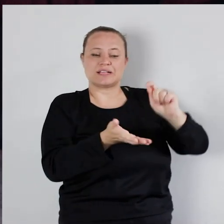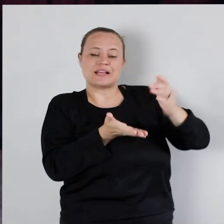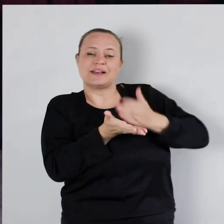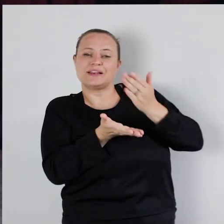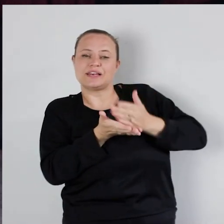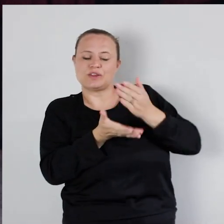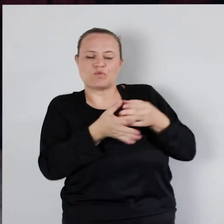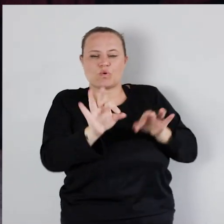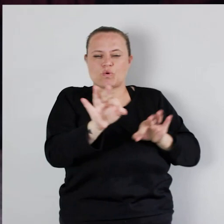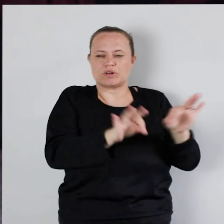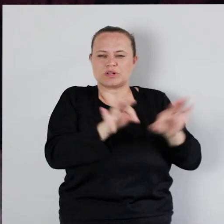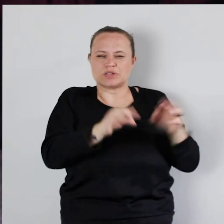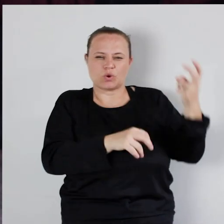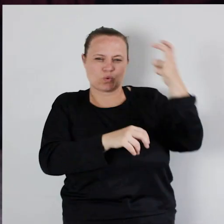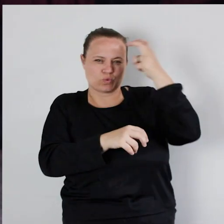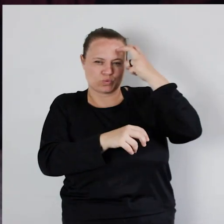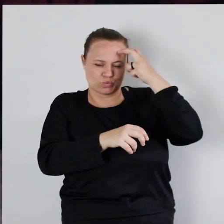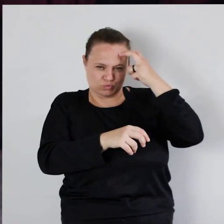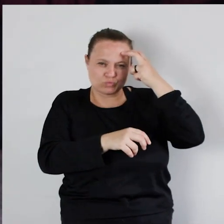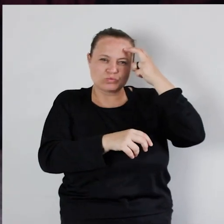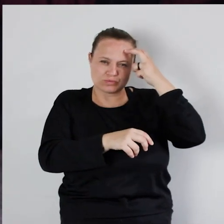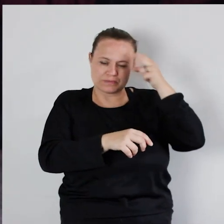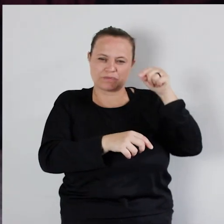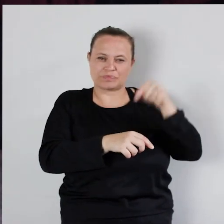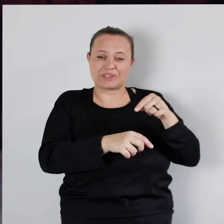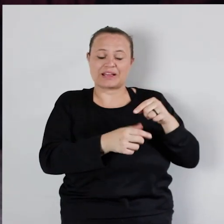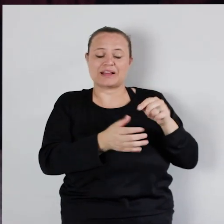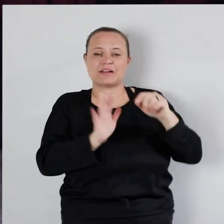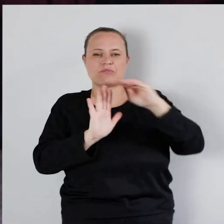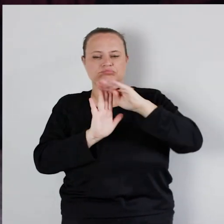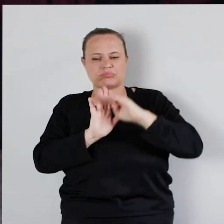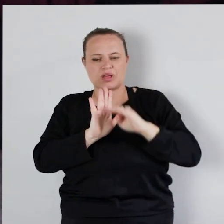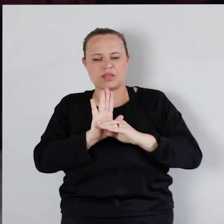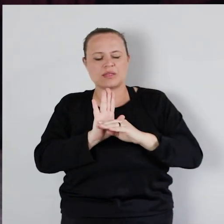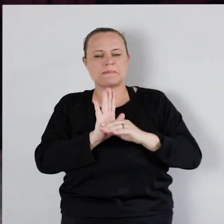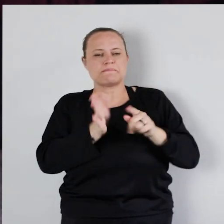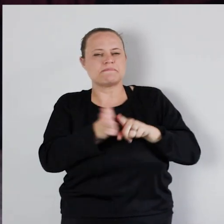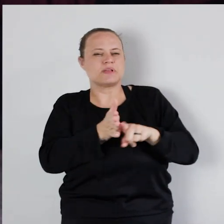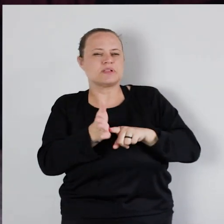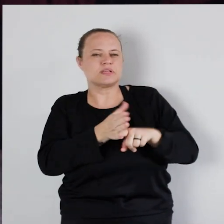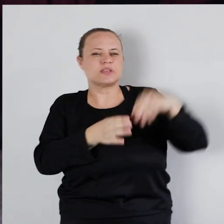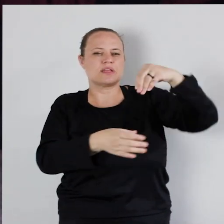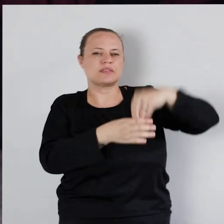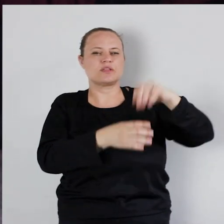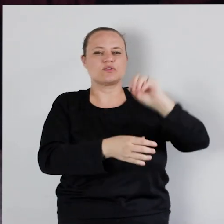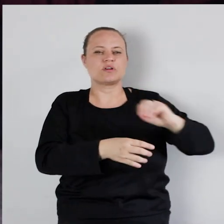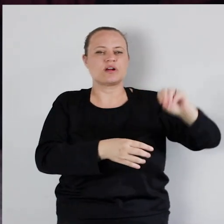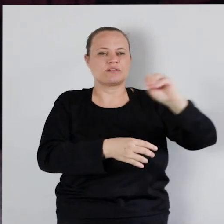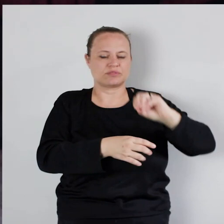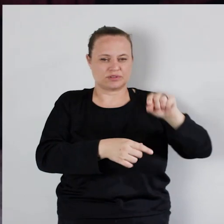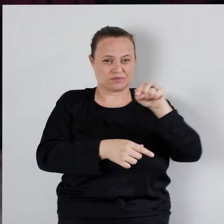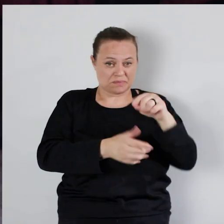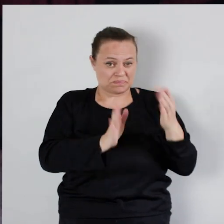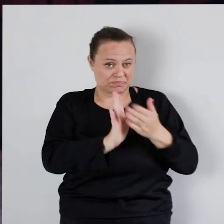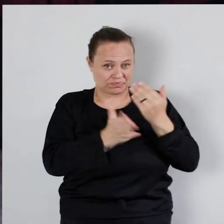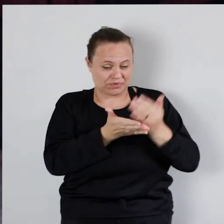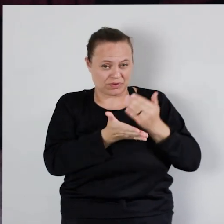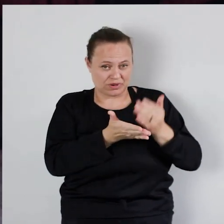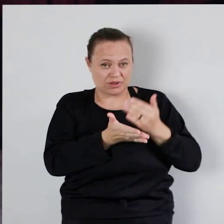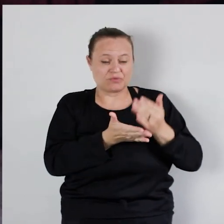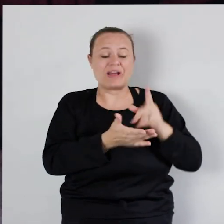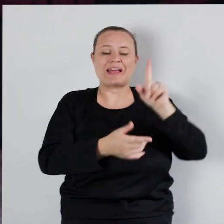muito importante que tem como resultado esse livro aqui, que é Organizações, Cultura e Desenvolvimento Local, a agenda de pesquisa